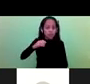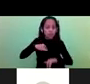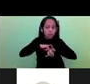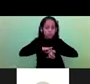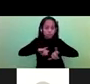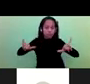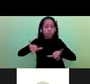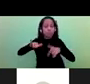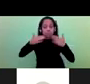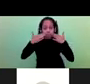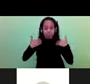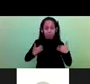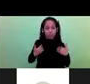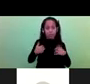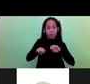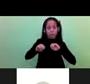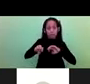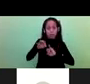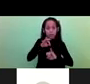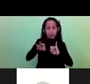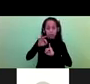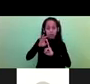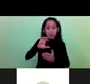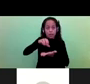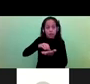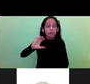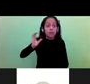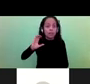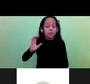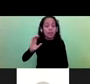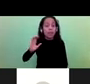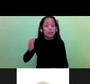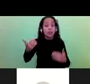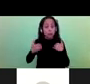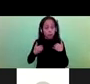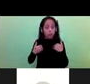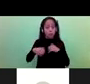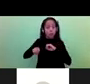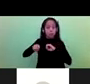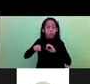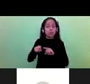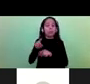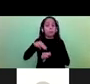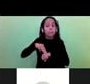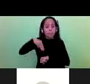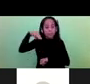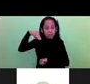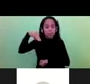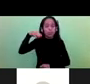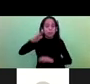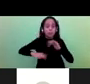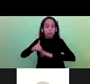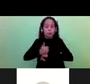disse e foi apresentado, eu dou aula no campus de Cariacica, e dou aula também no